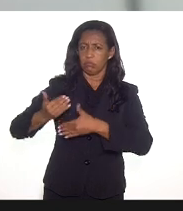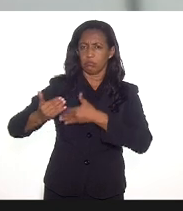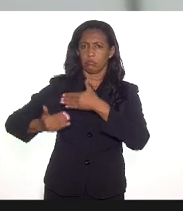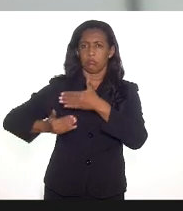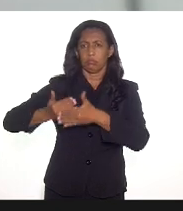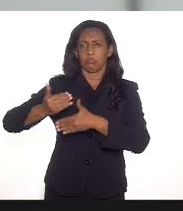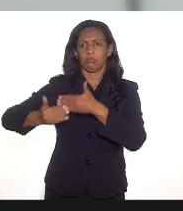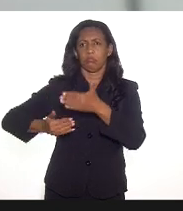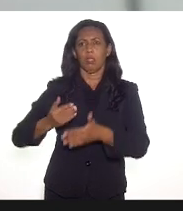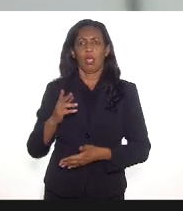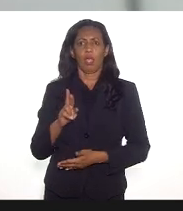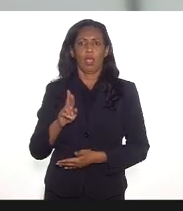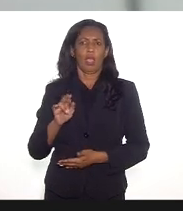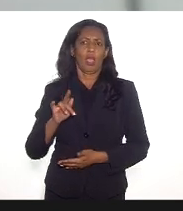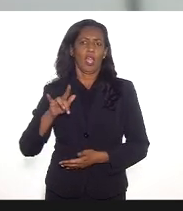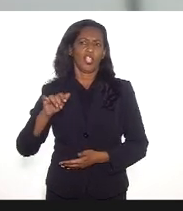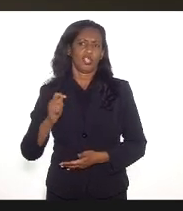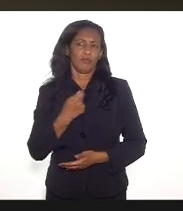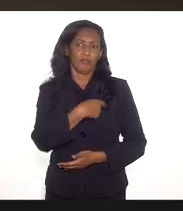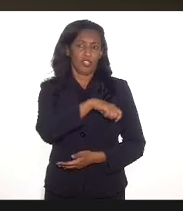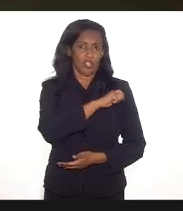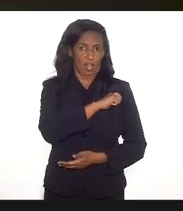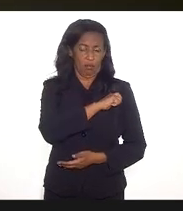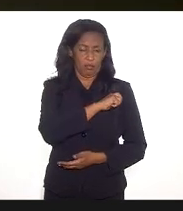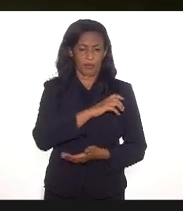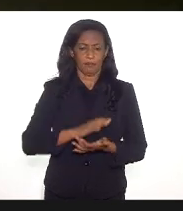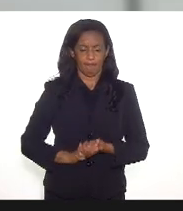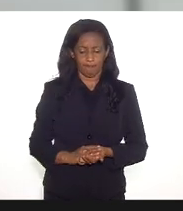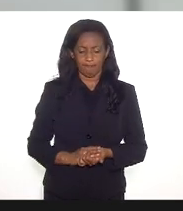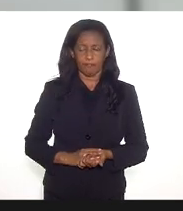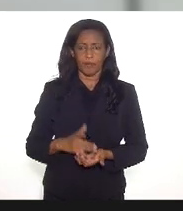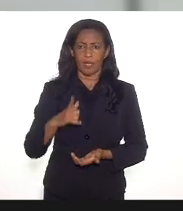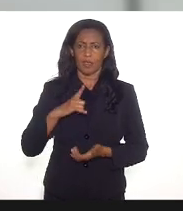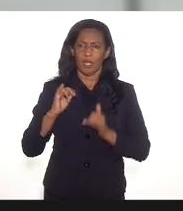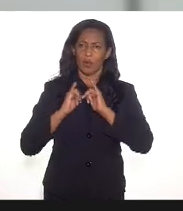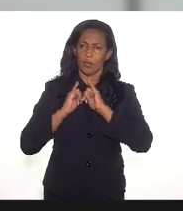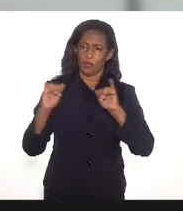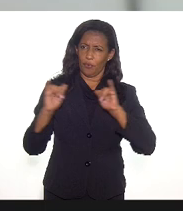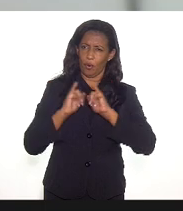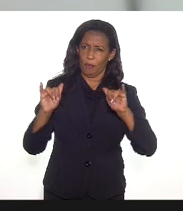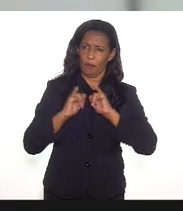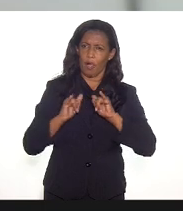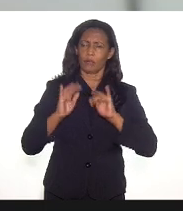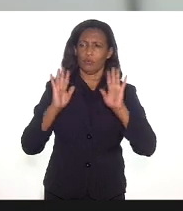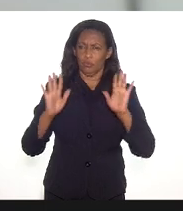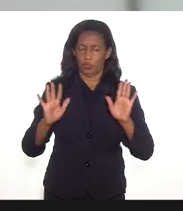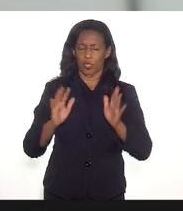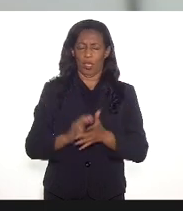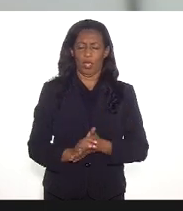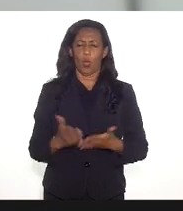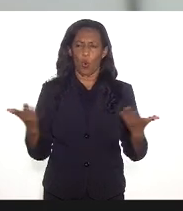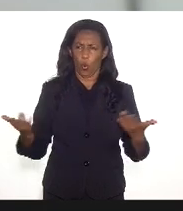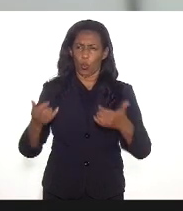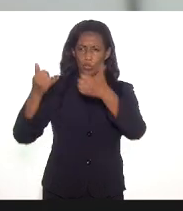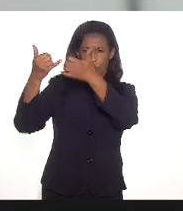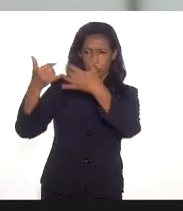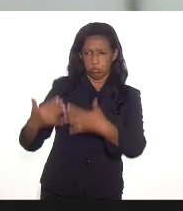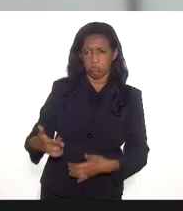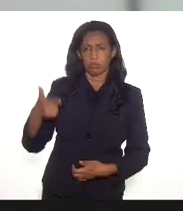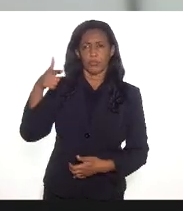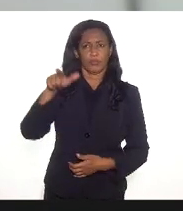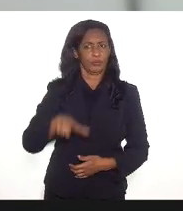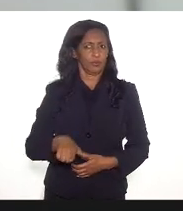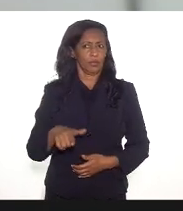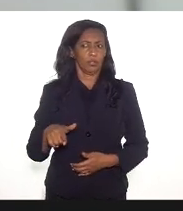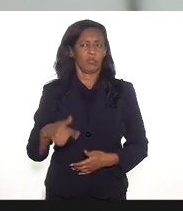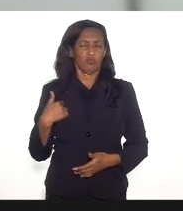fiscal. Eu tenho informado à Assembleia, e fiz em discurso, e fiz hoje novamente, quais seriam